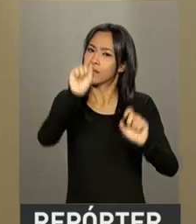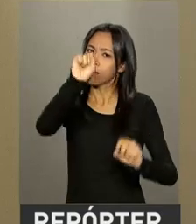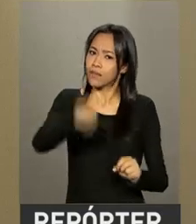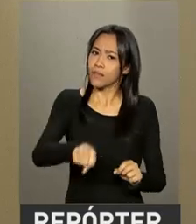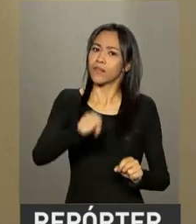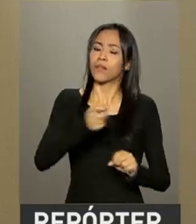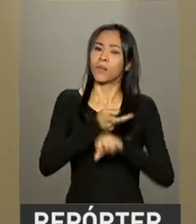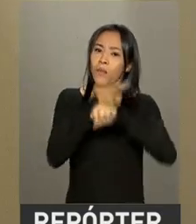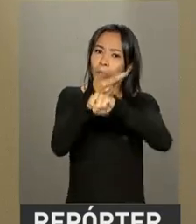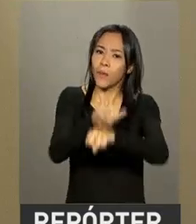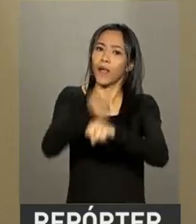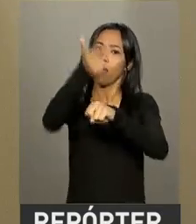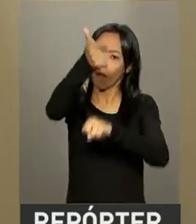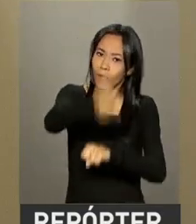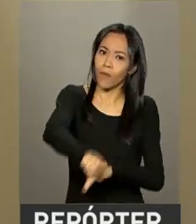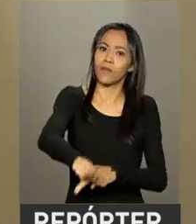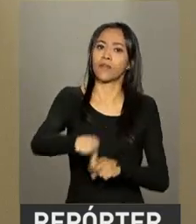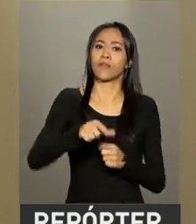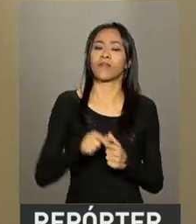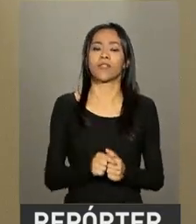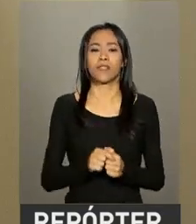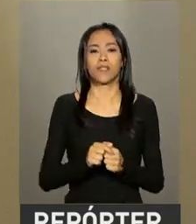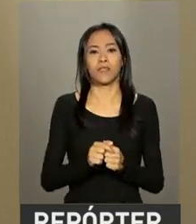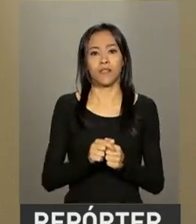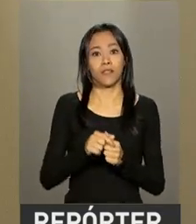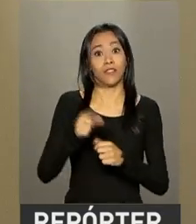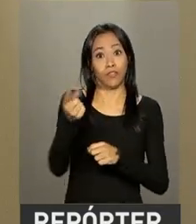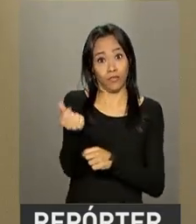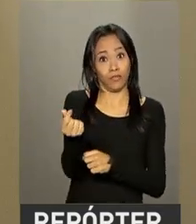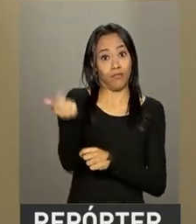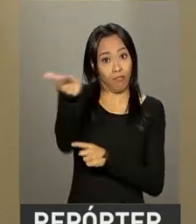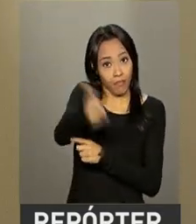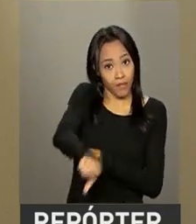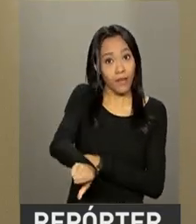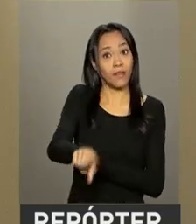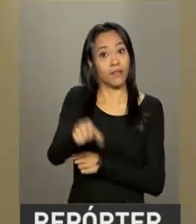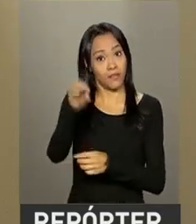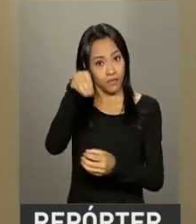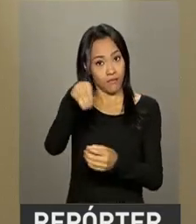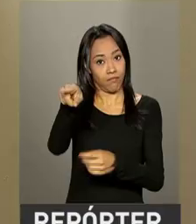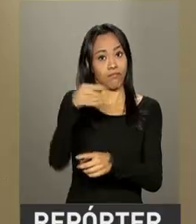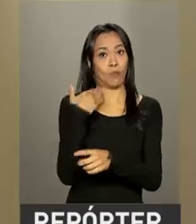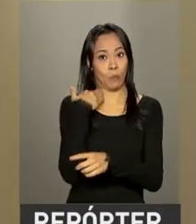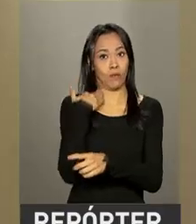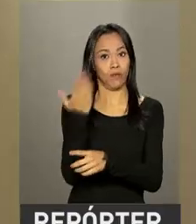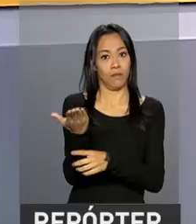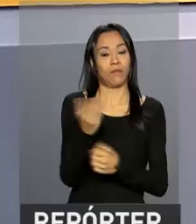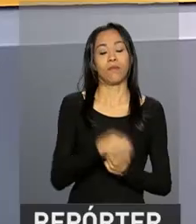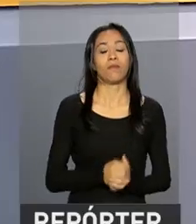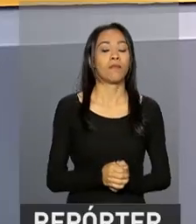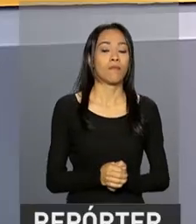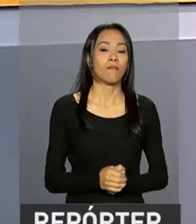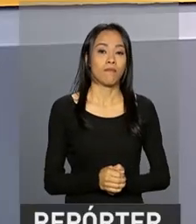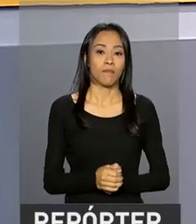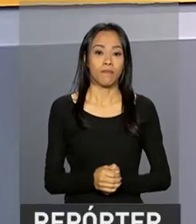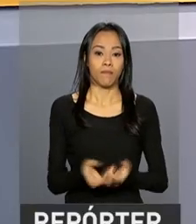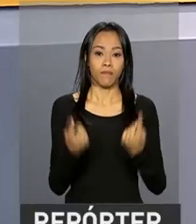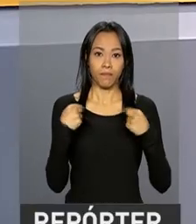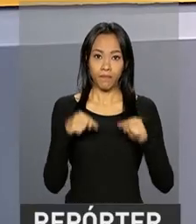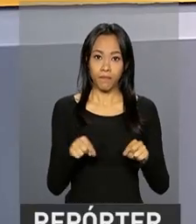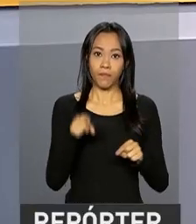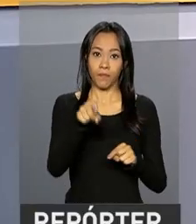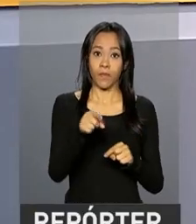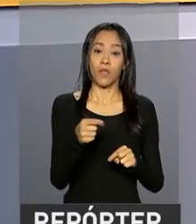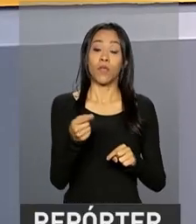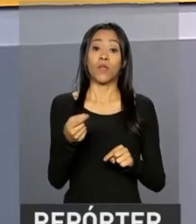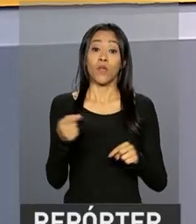buscar novamente outros recursos dentro do banco, né? Os recursos para